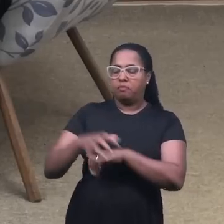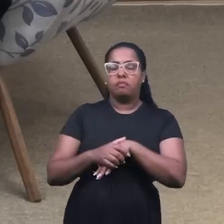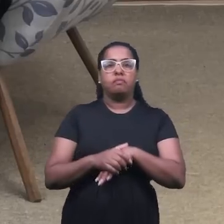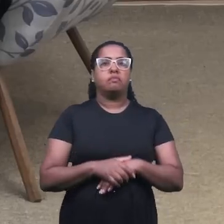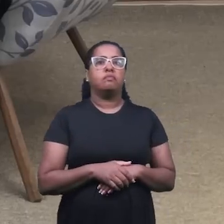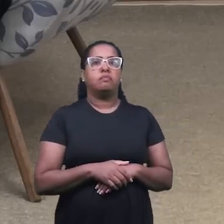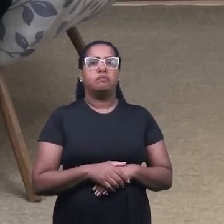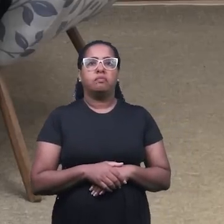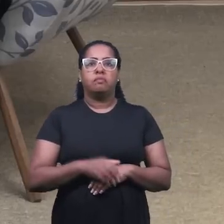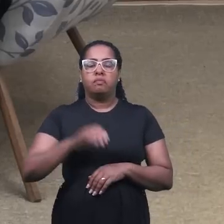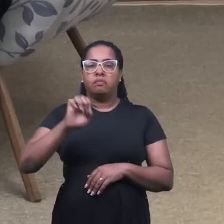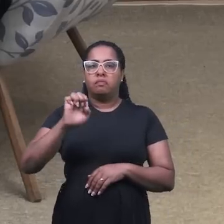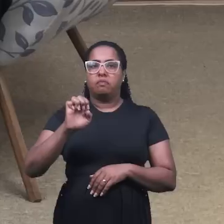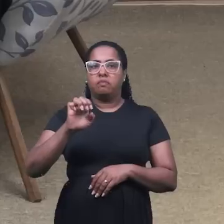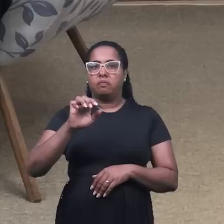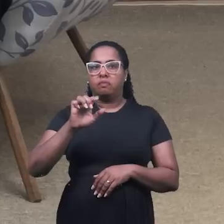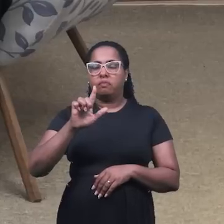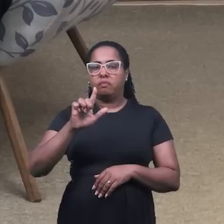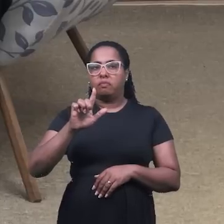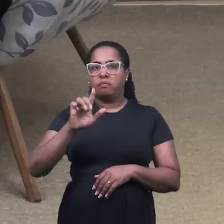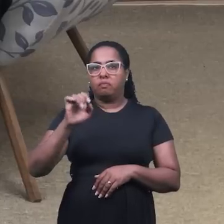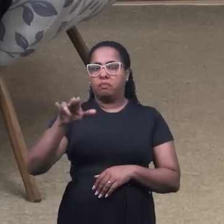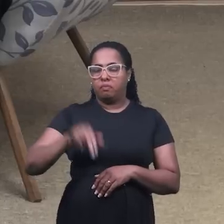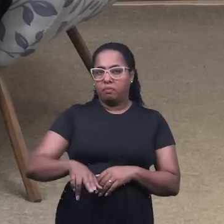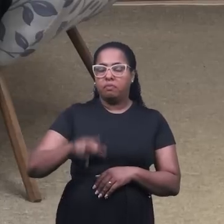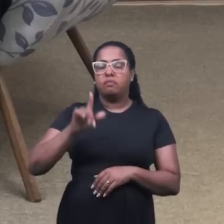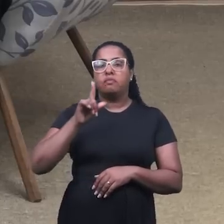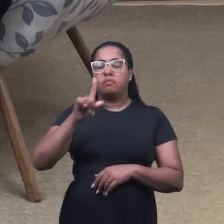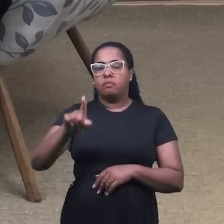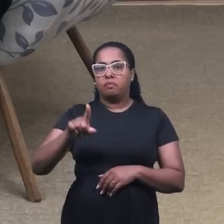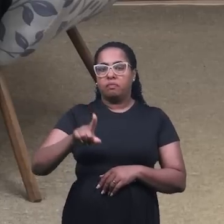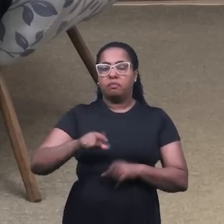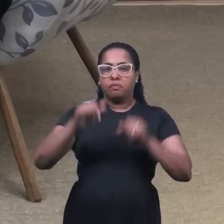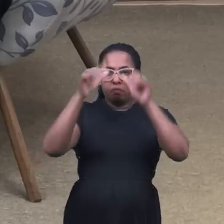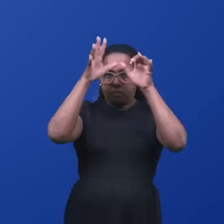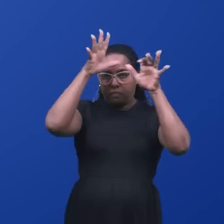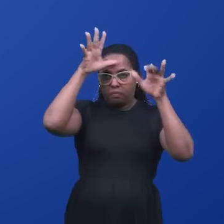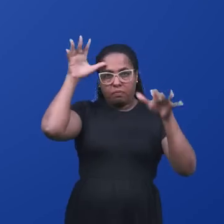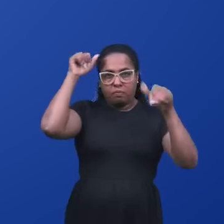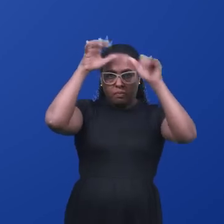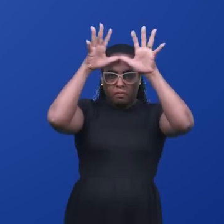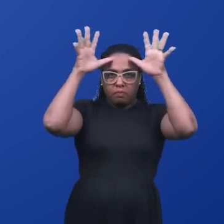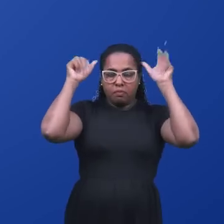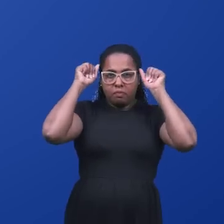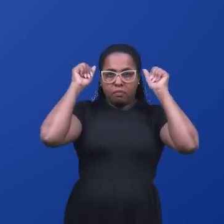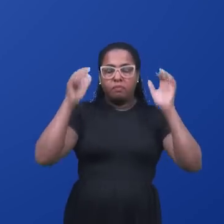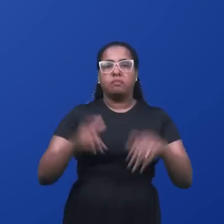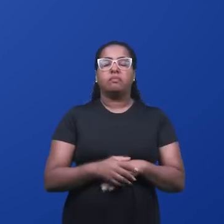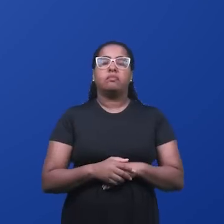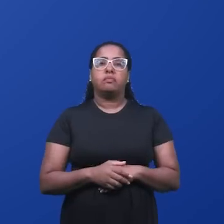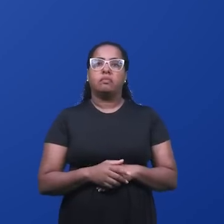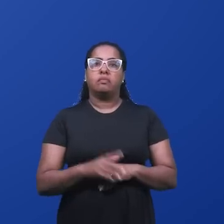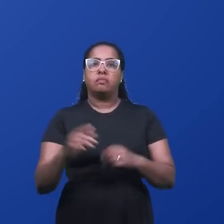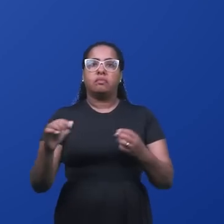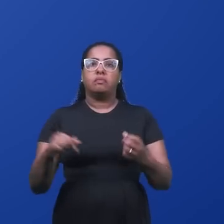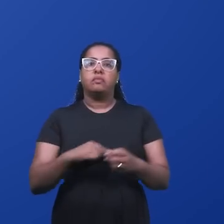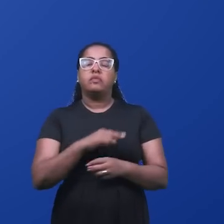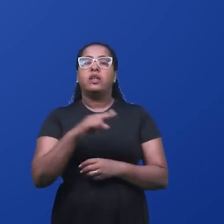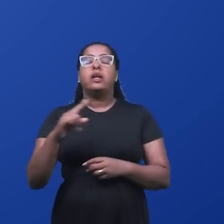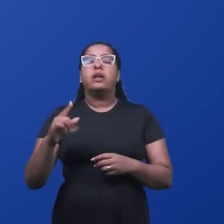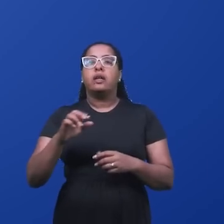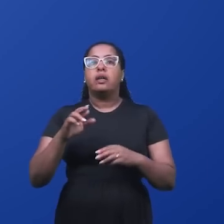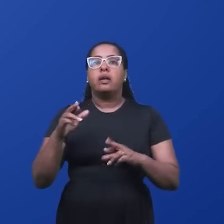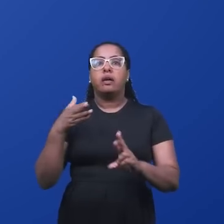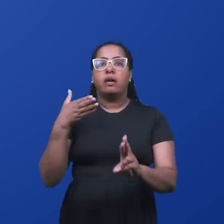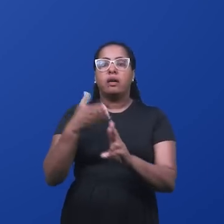senhora Ellen Santos, de Manaus, do Amazonas. Vamos acompanhar. Nós vemos aqui as filhas de Sião se referindo